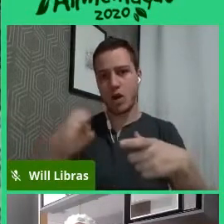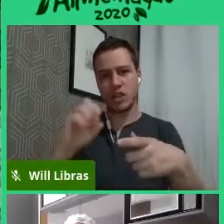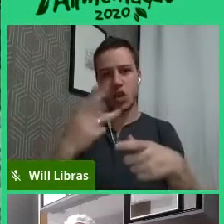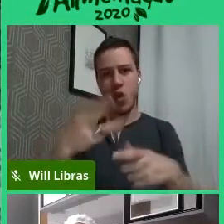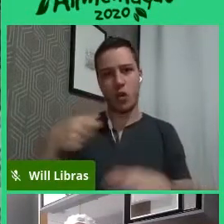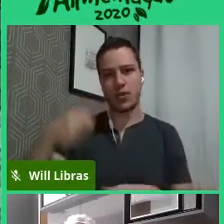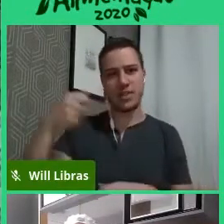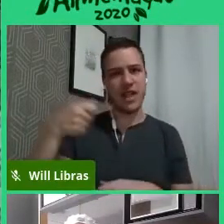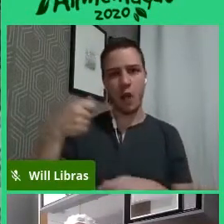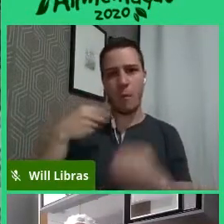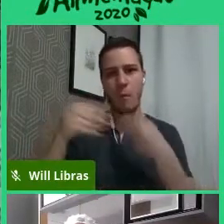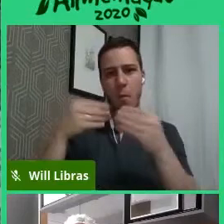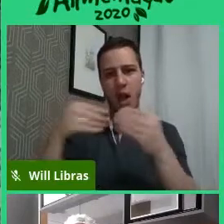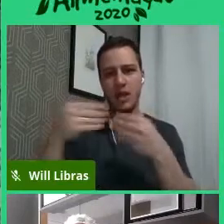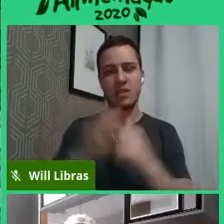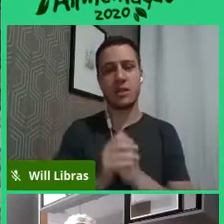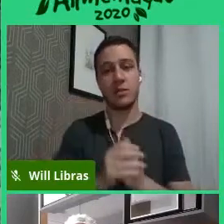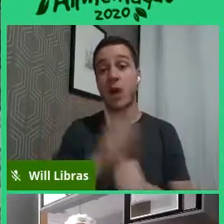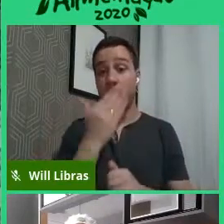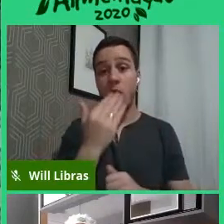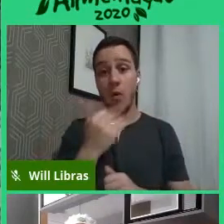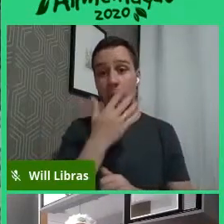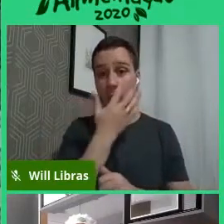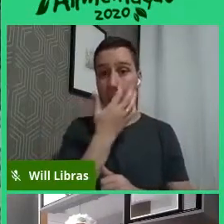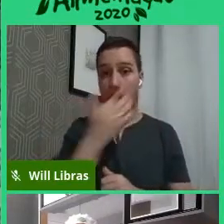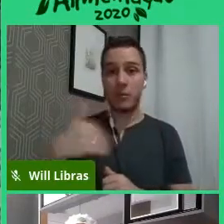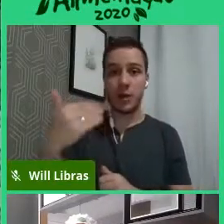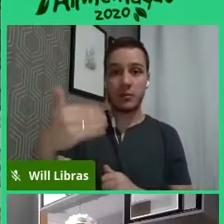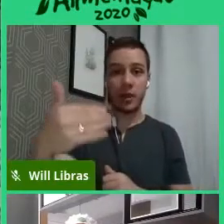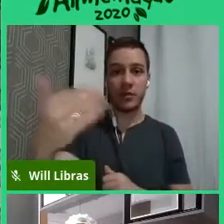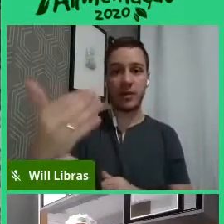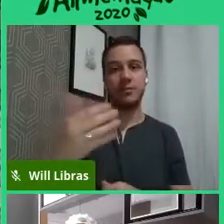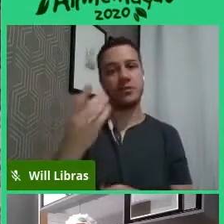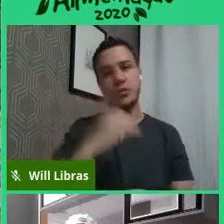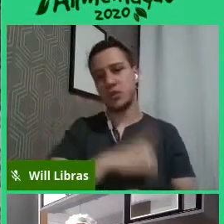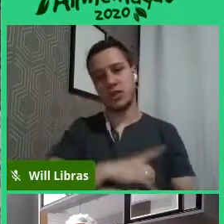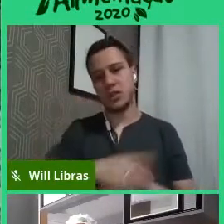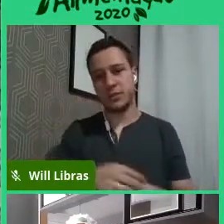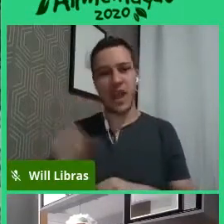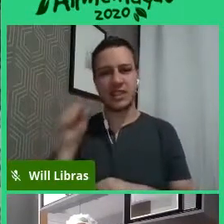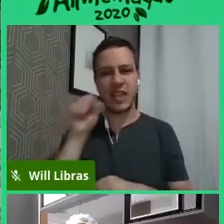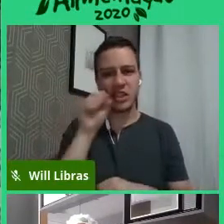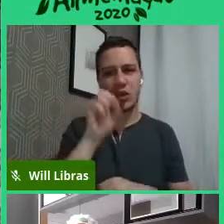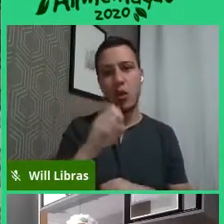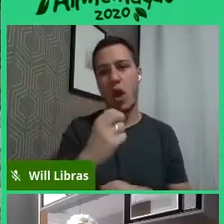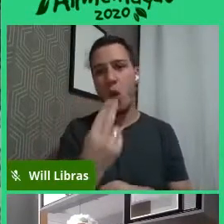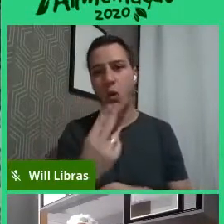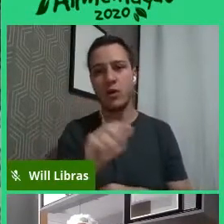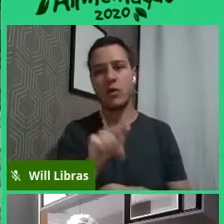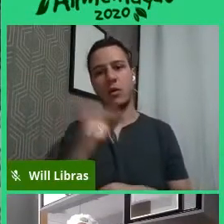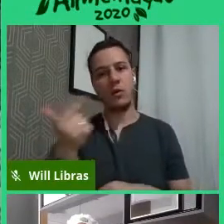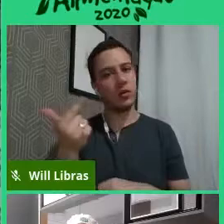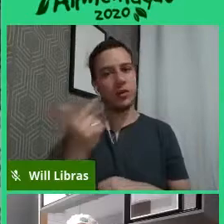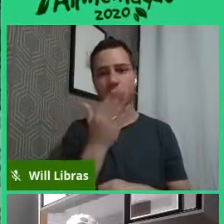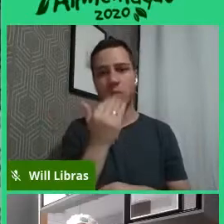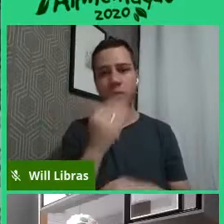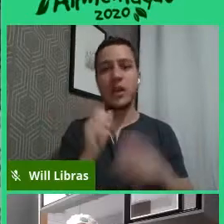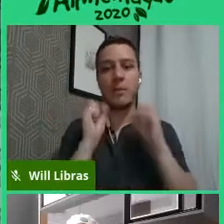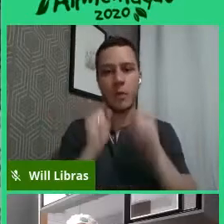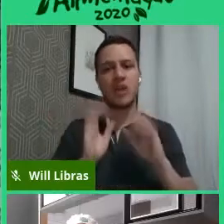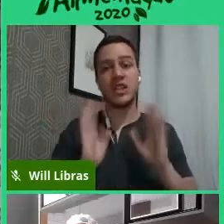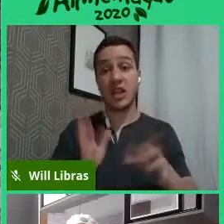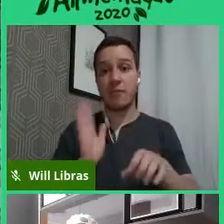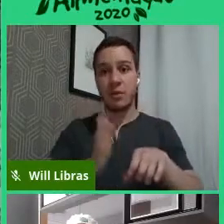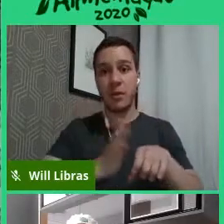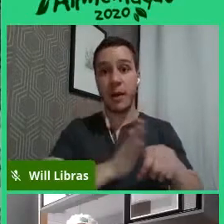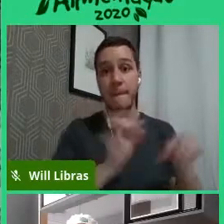plástico para eu ir consumindo ao longo dos dias. A cenoura, algum vegetal, eu já posso deixar picado também, para que